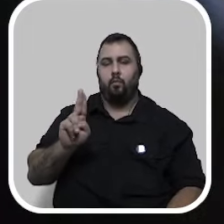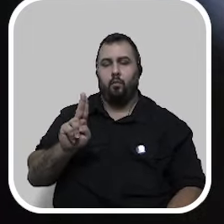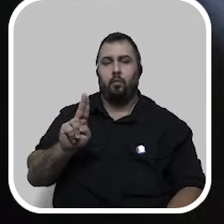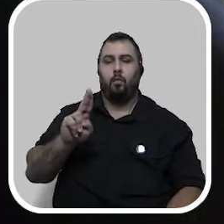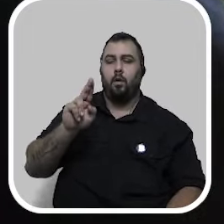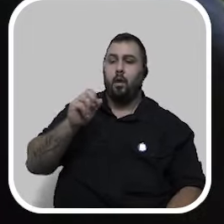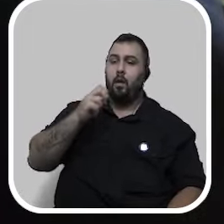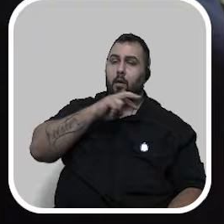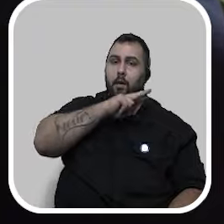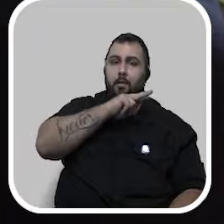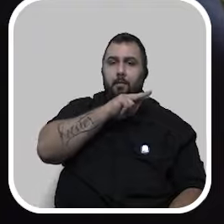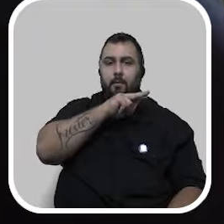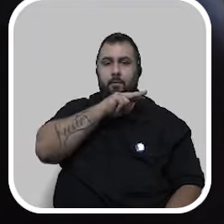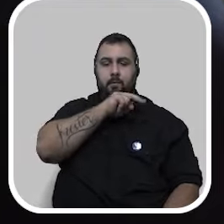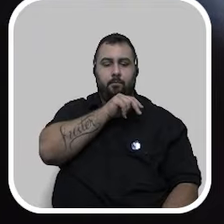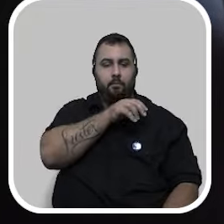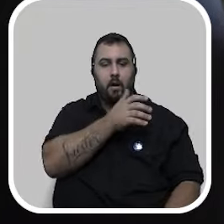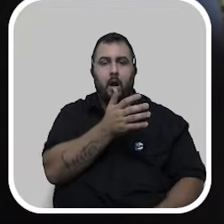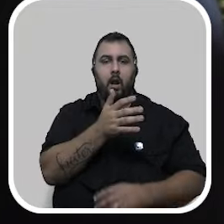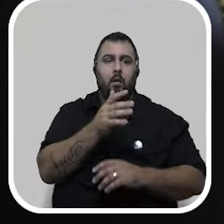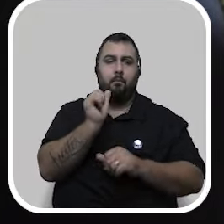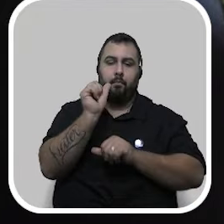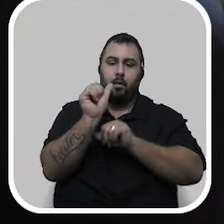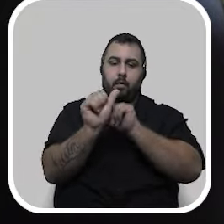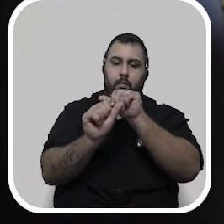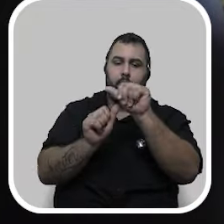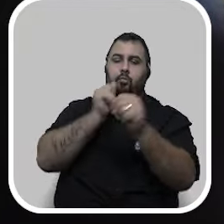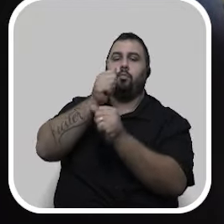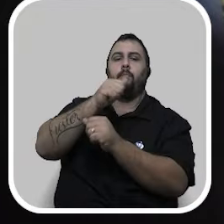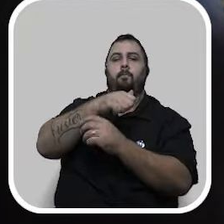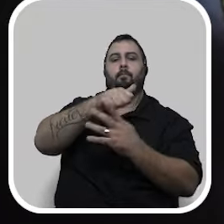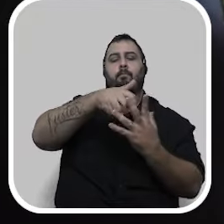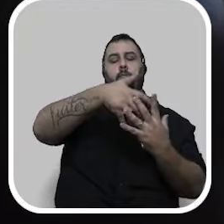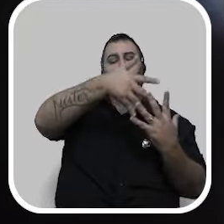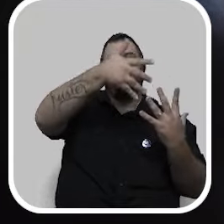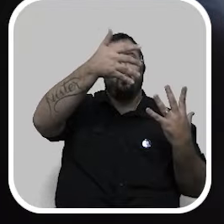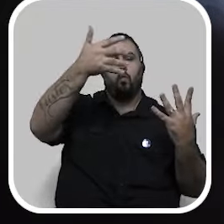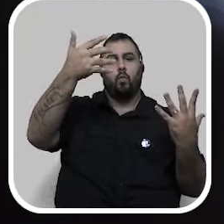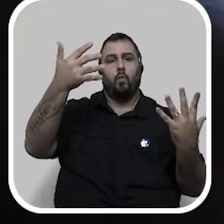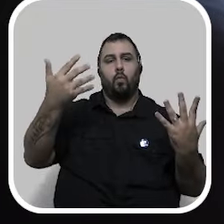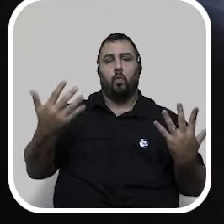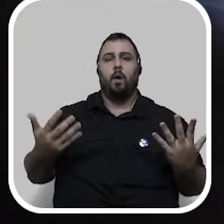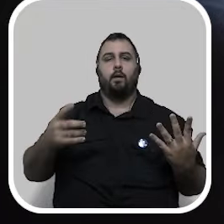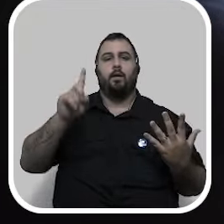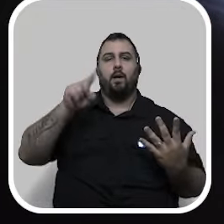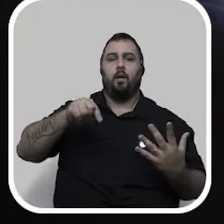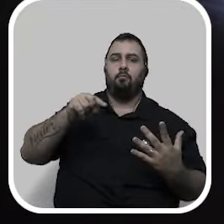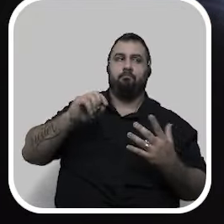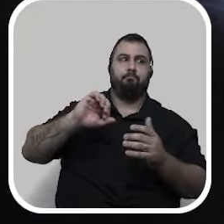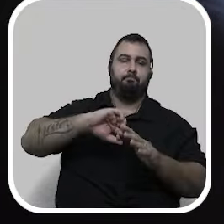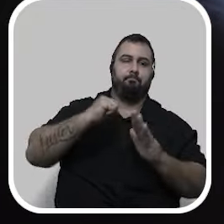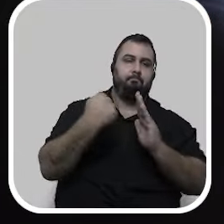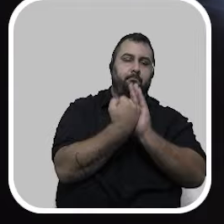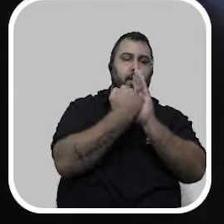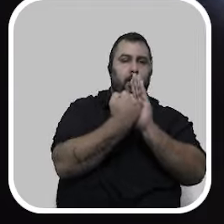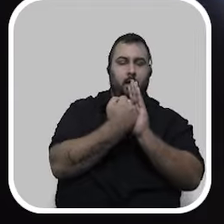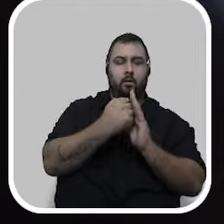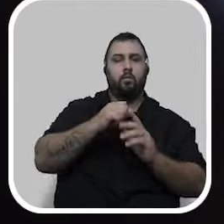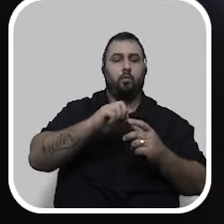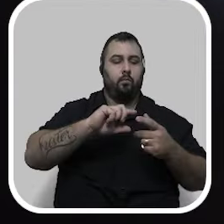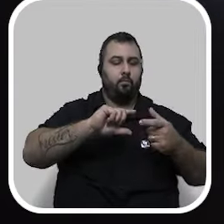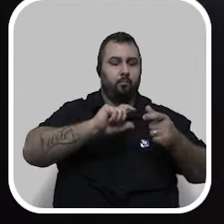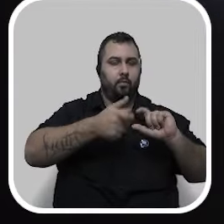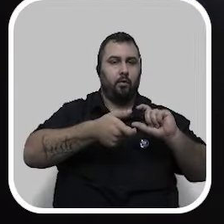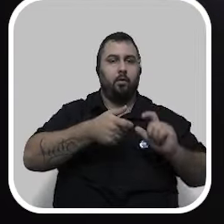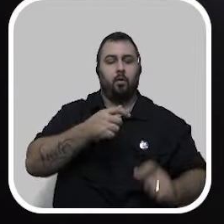se transforma se transformava no arco-íris que é o símbolo do infinito então Eh Foi um momento de surpresa pra Marquete